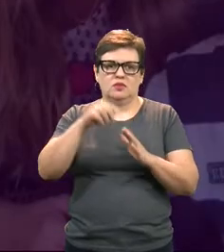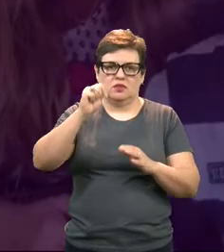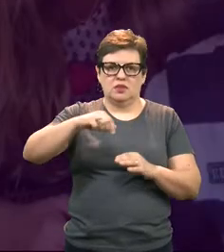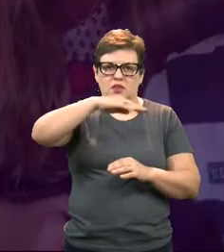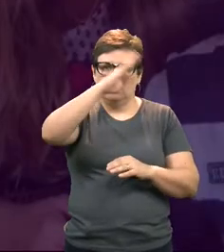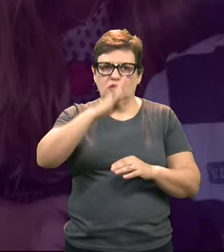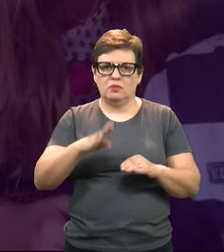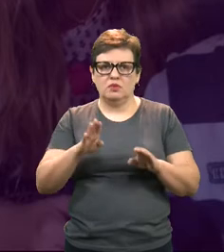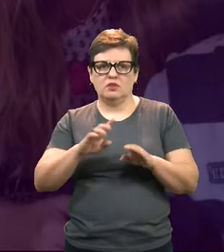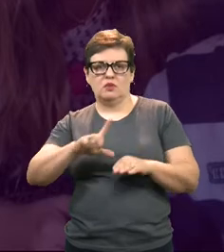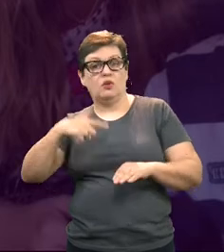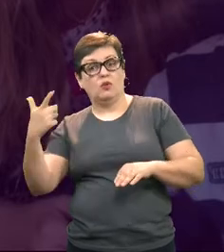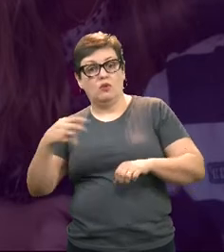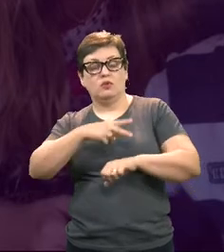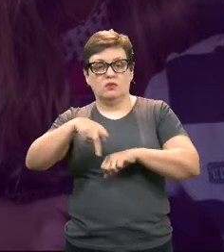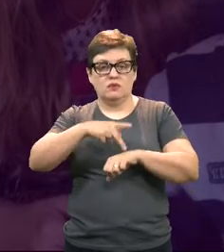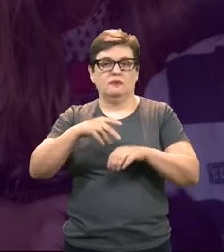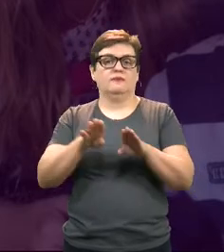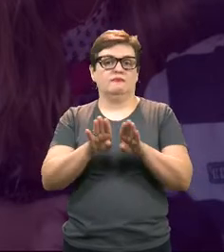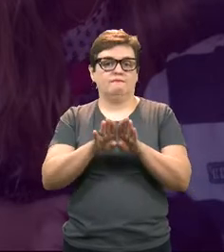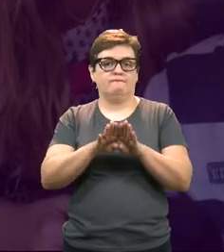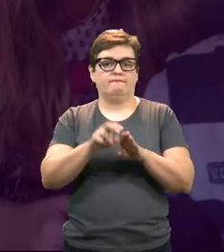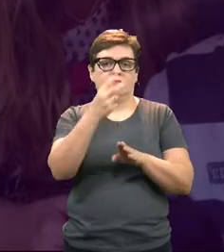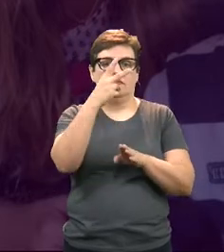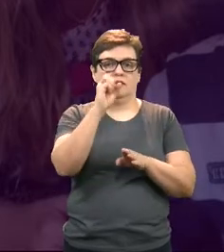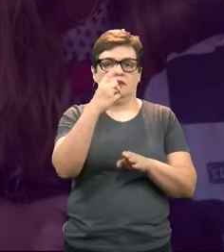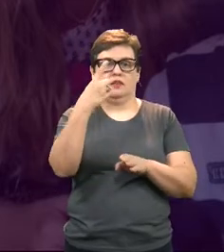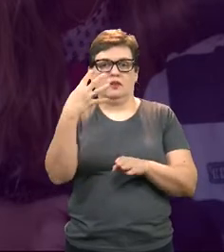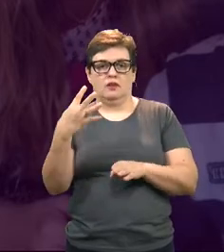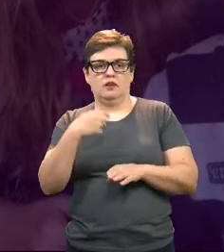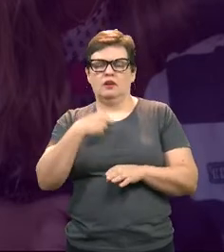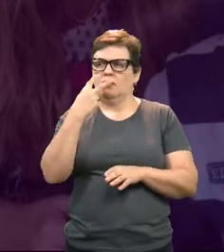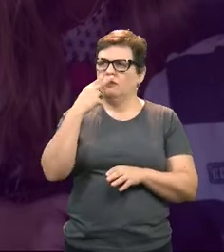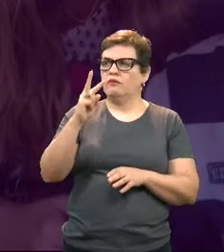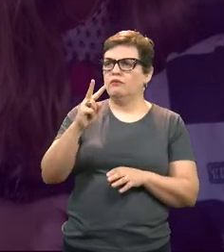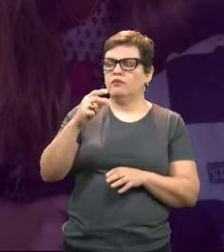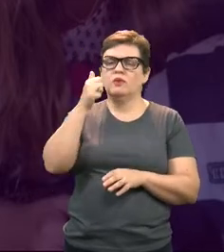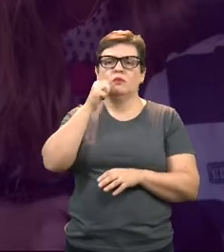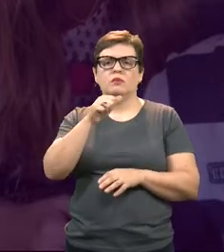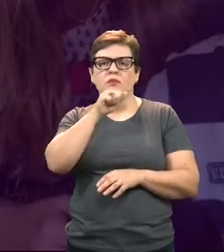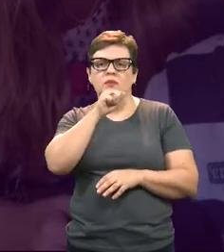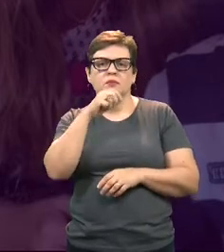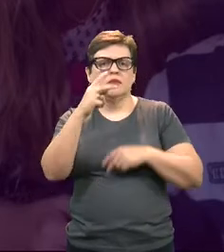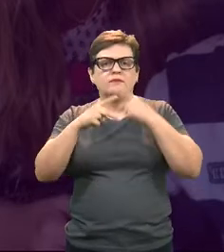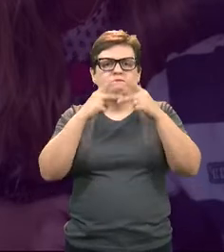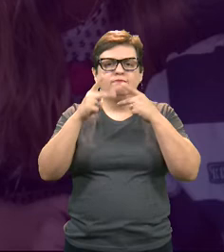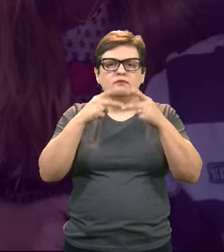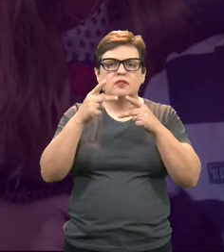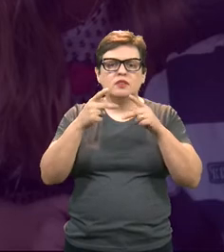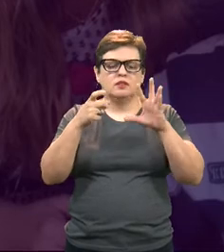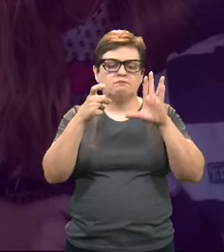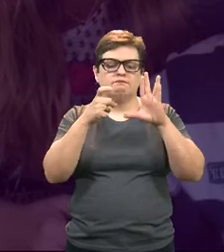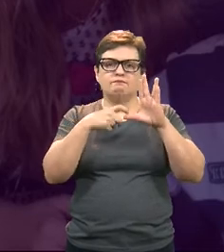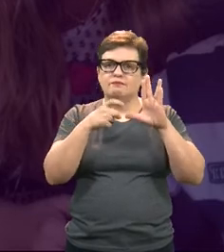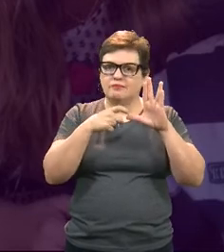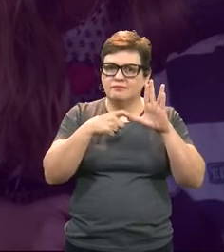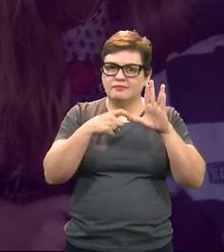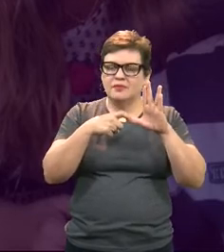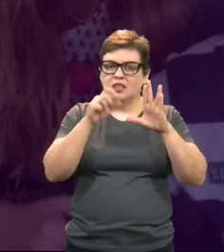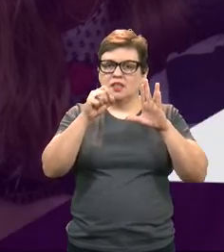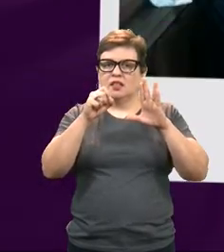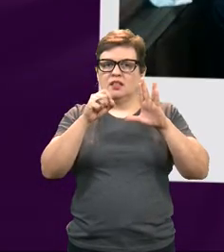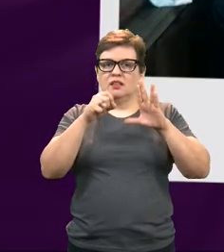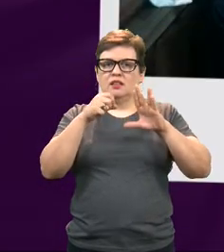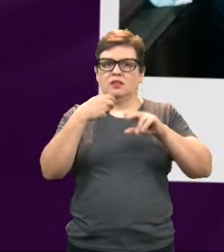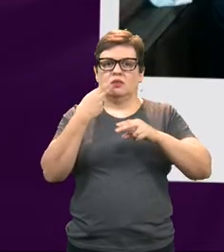importado. Em 2014, eu vi uma mãe falando a respeito da cannabis medicinal, que ela estava